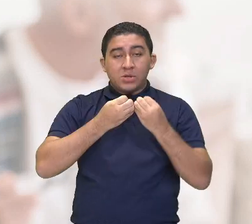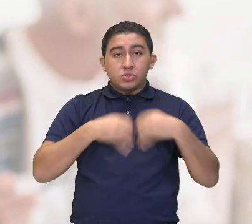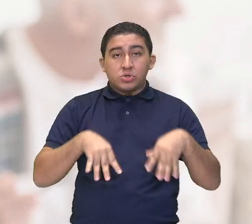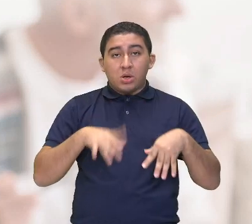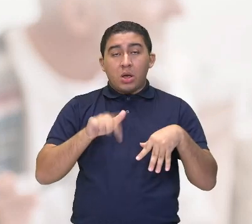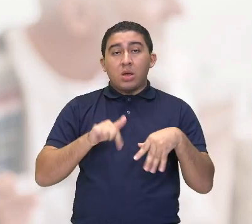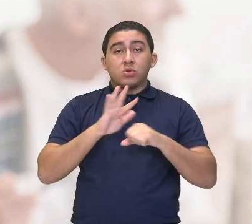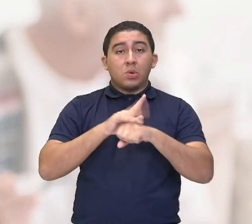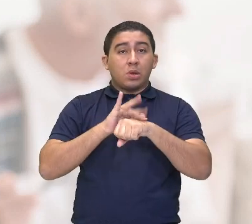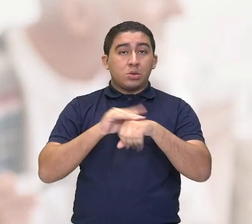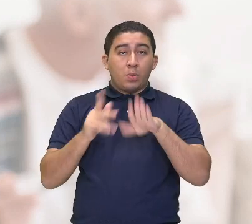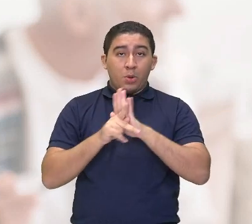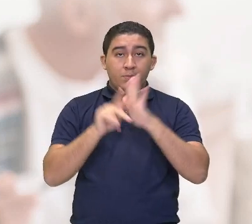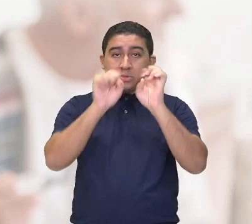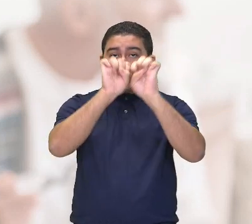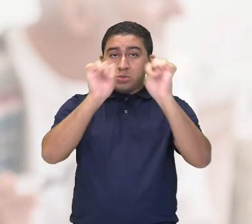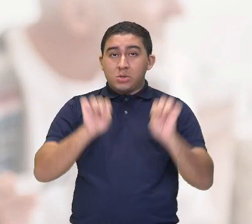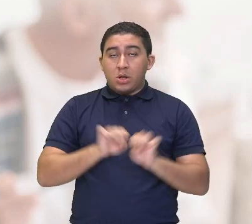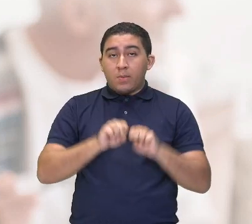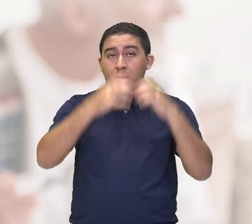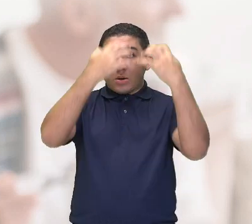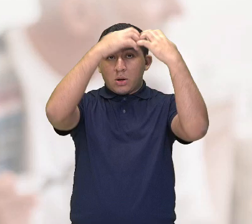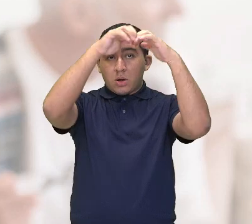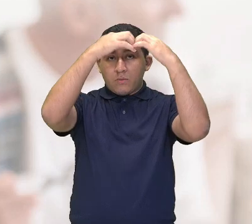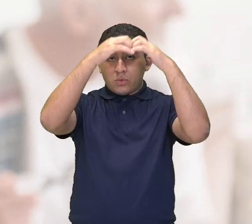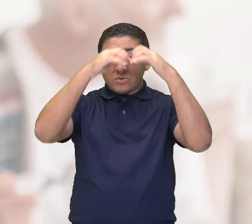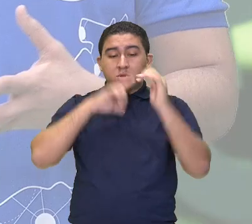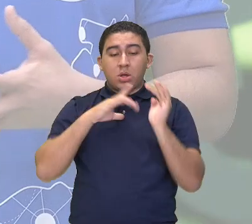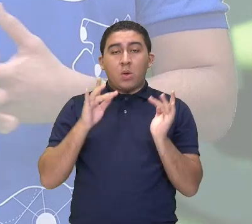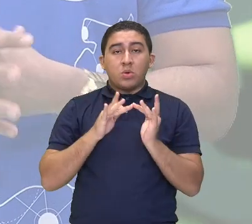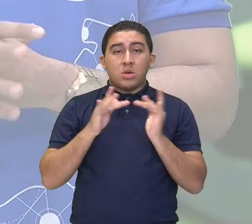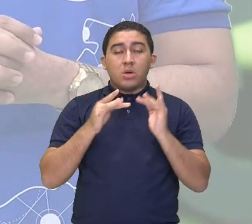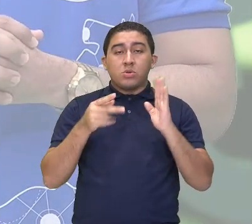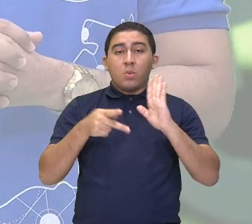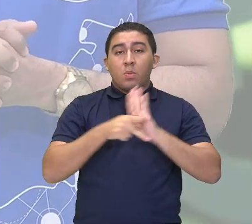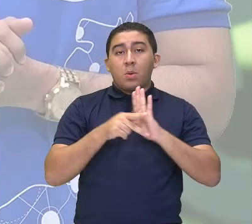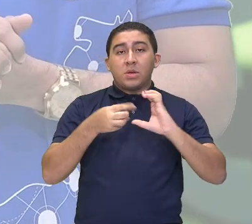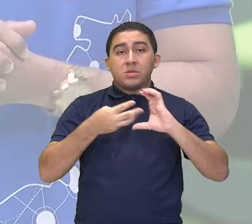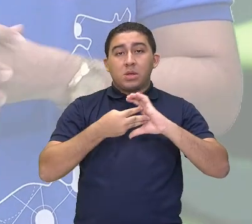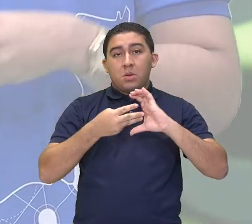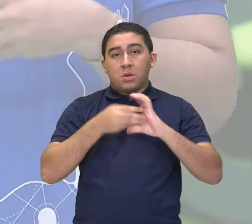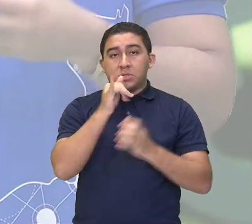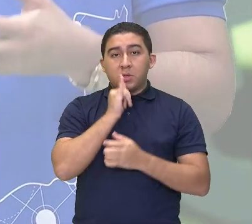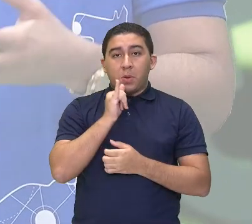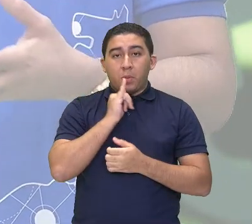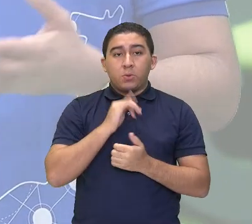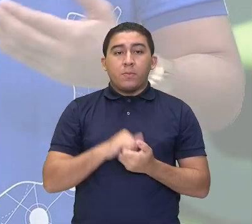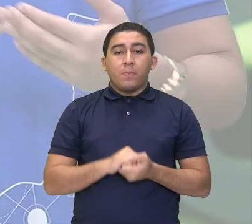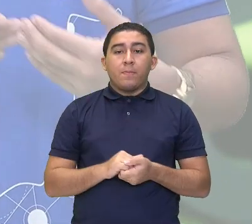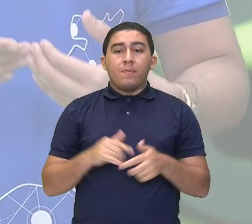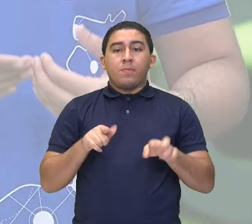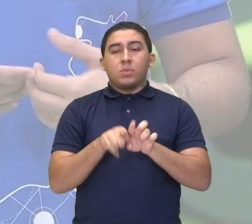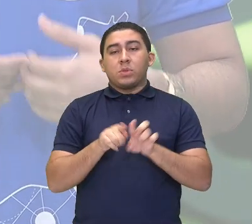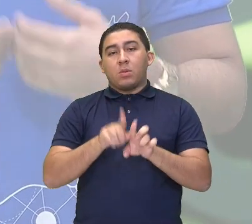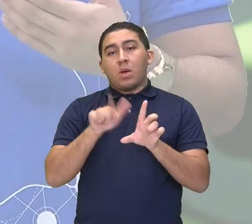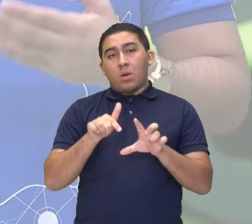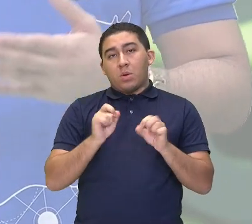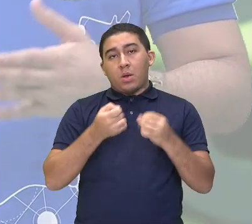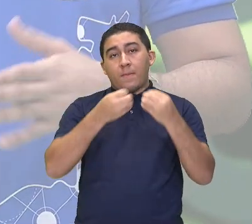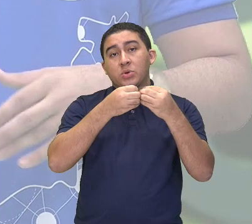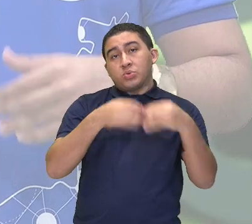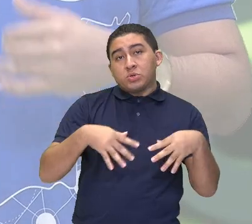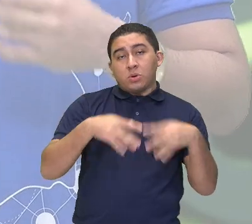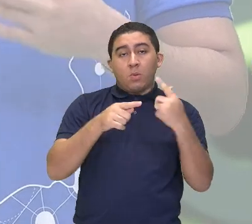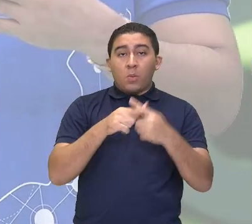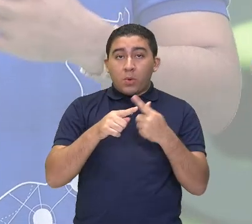doenças ali do sistema nervoso, né, que vão atingir ali os neurônios, o cérebro, por exemplo, e são degenerativas porque